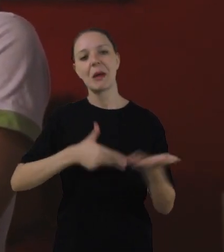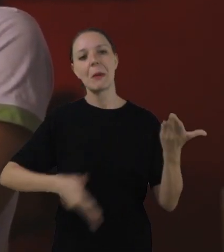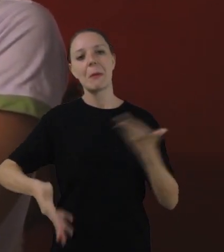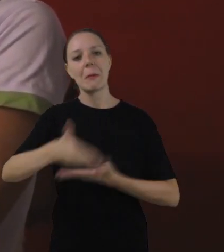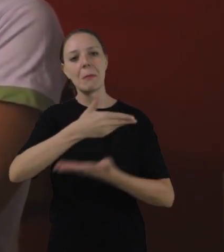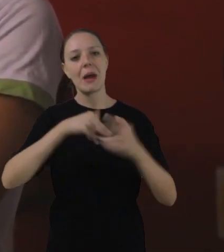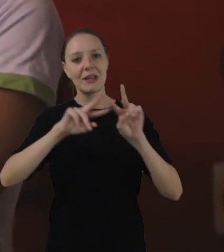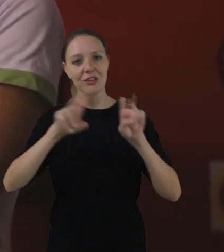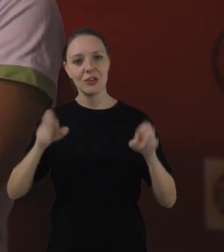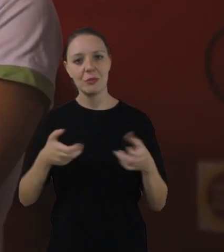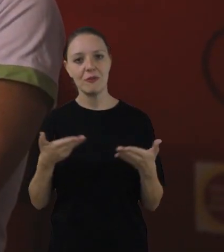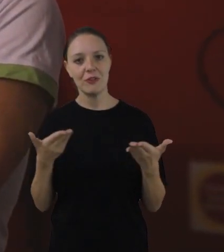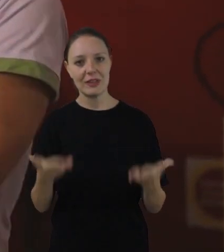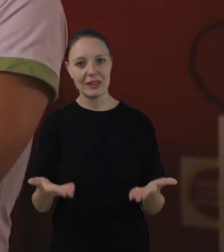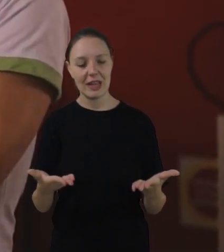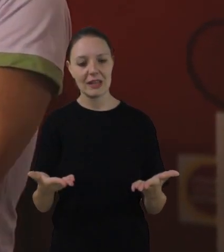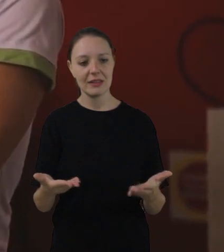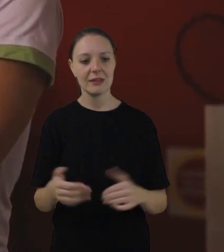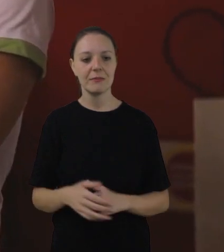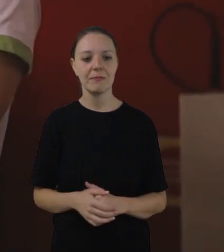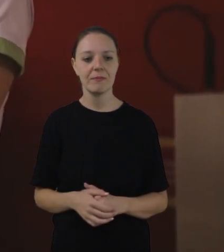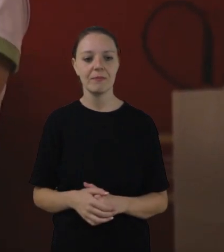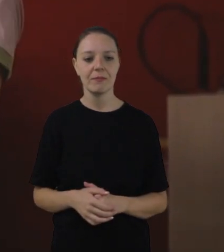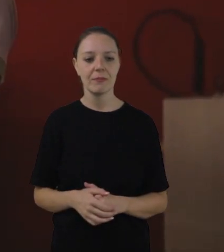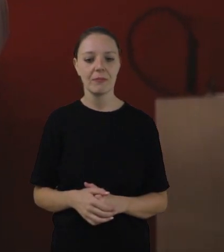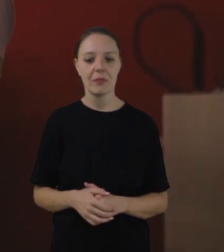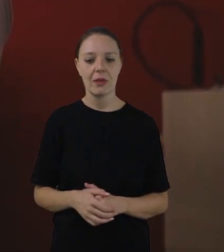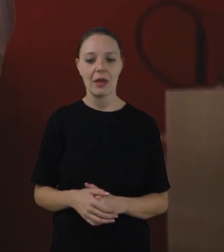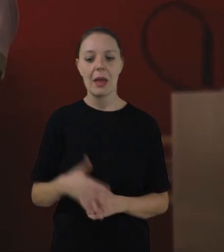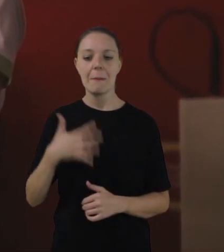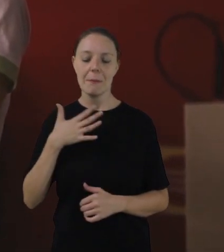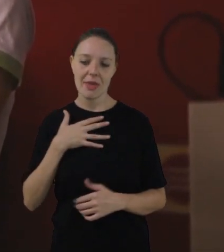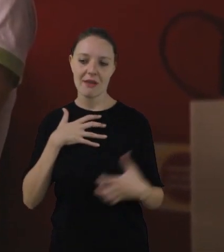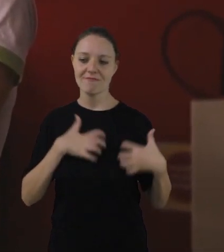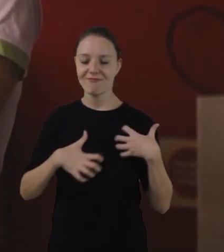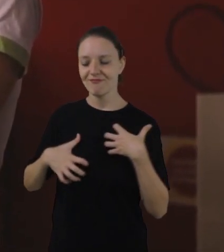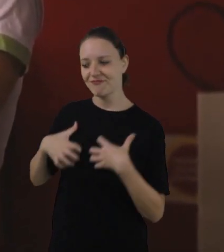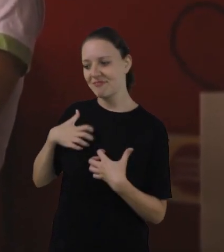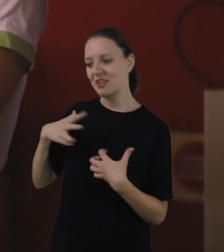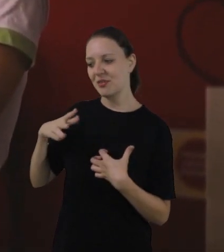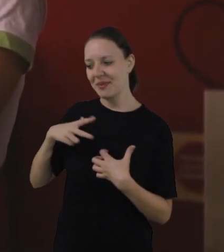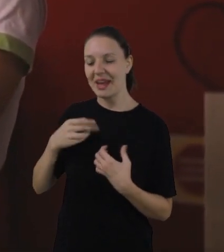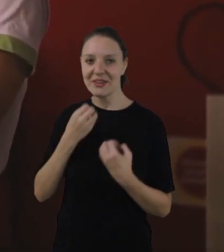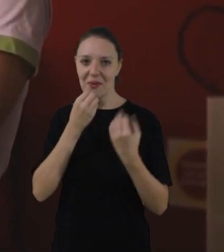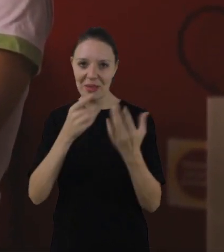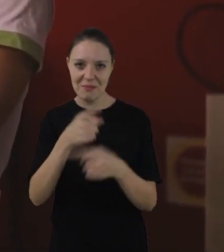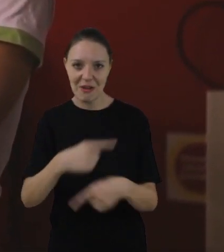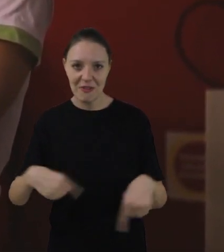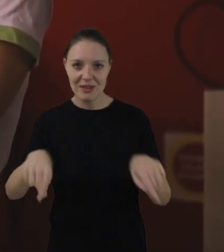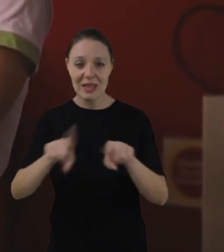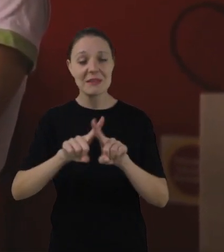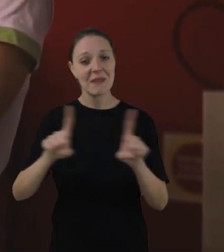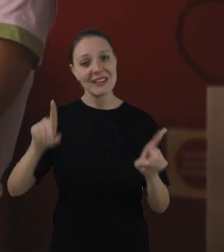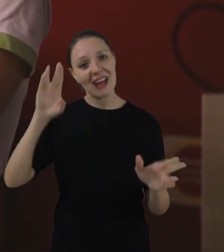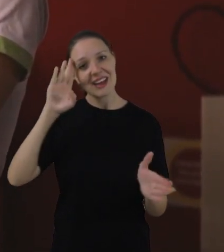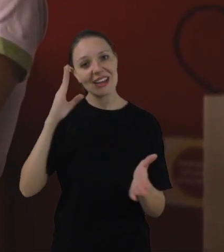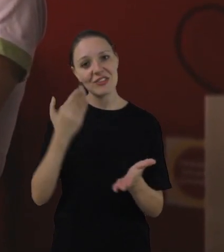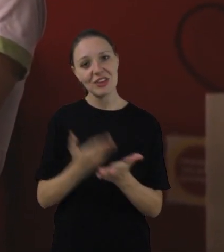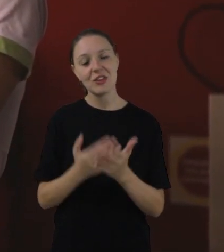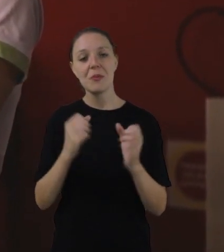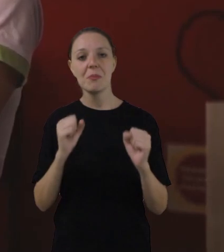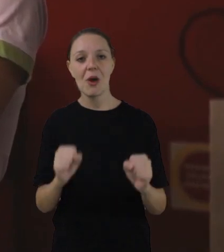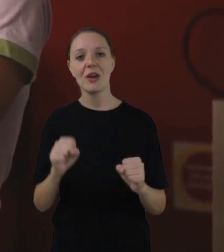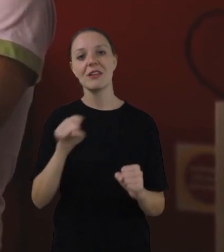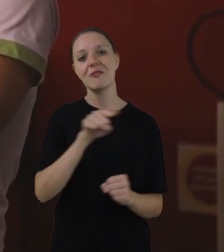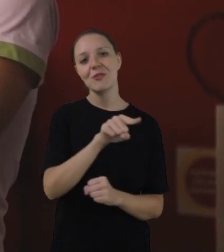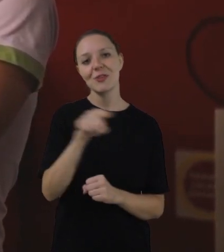com vocês, como eu disse no começo, um pouco da minha inquietação pessoal, mas eu acredito que também que ela, de repente, possa ser uma